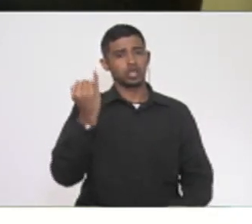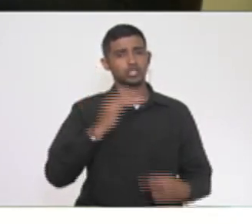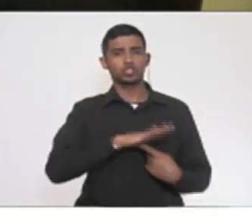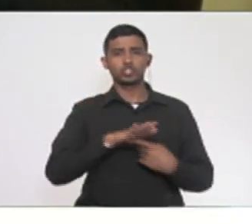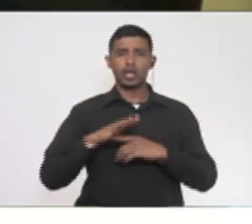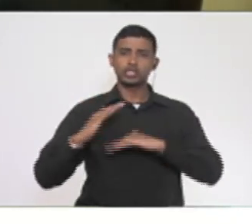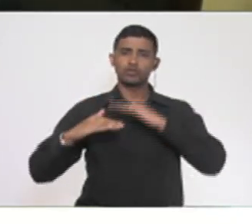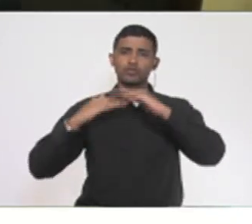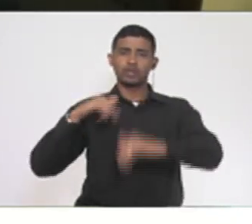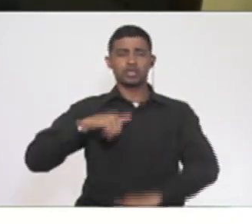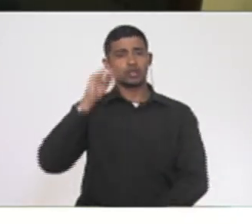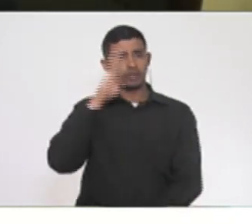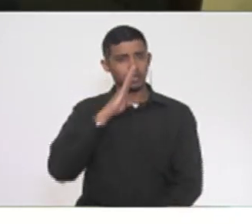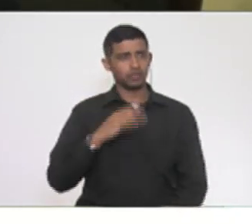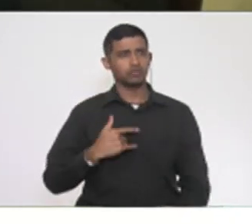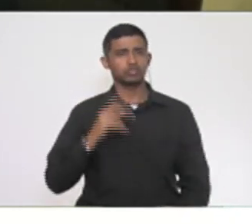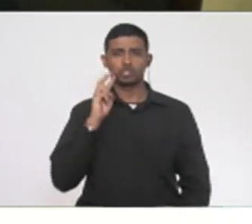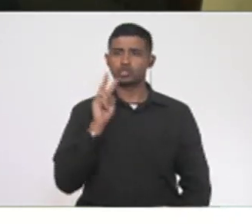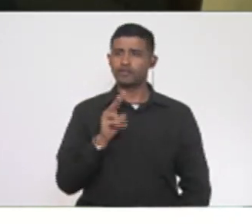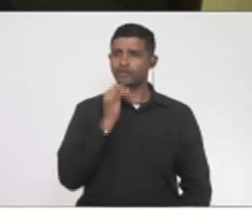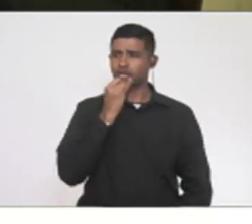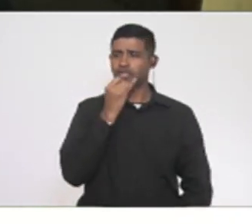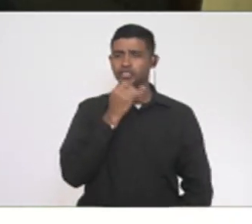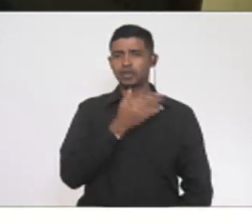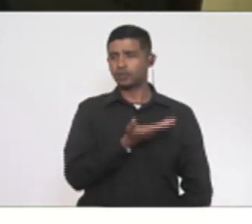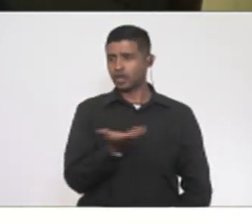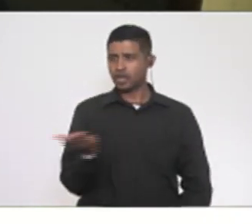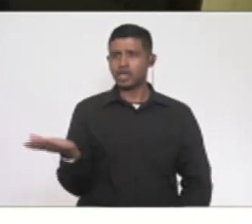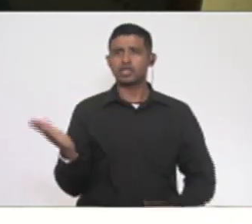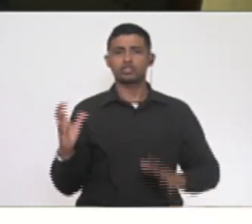A gente vê o empresariado